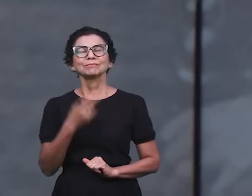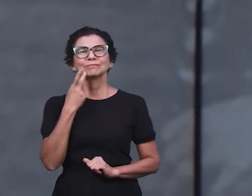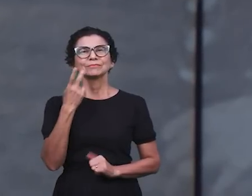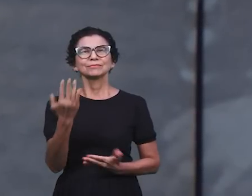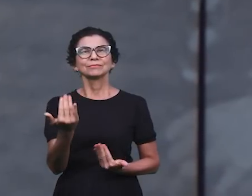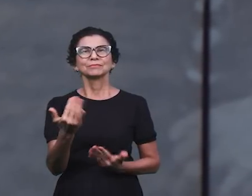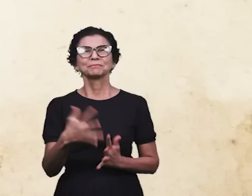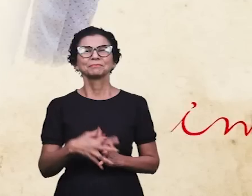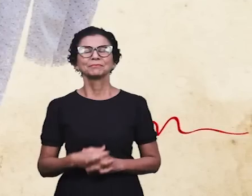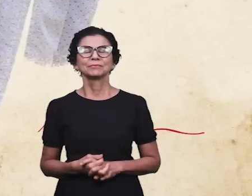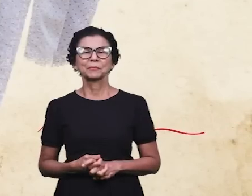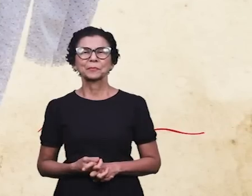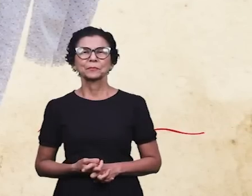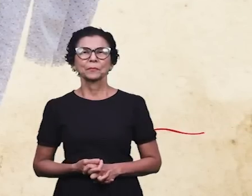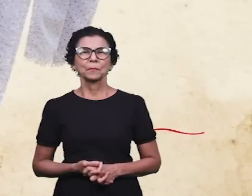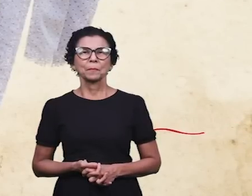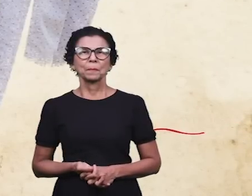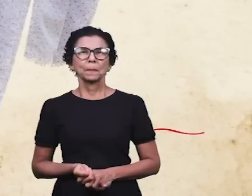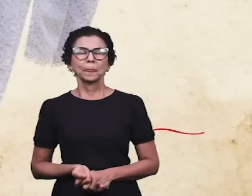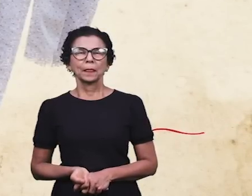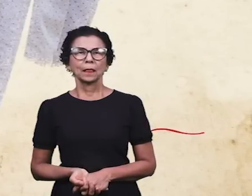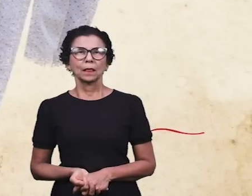jovem.